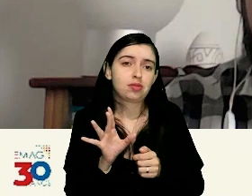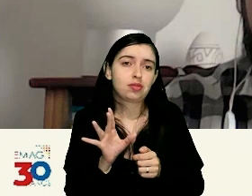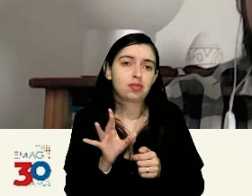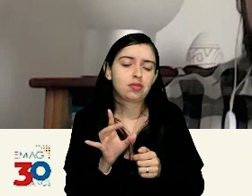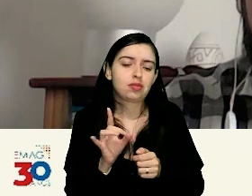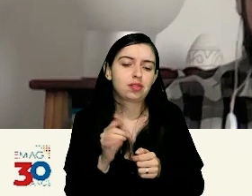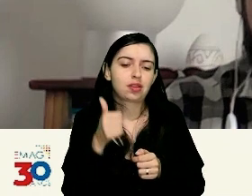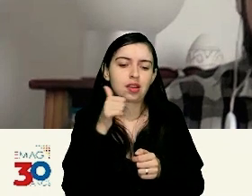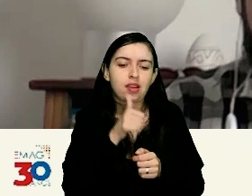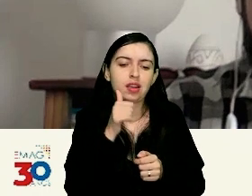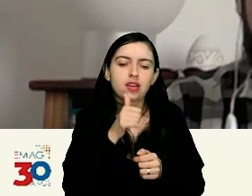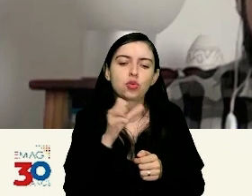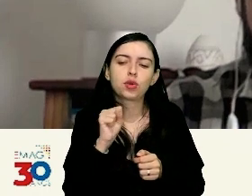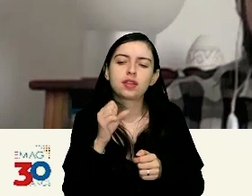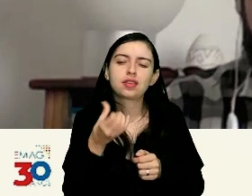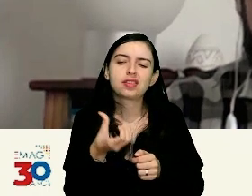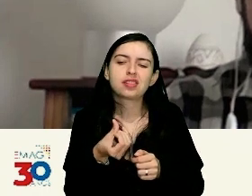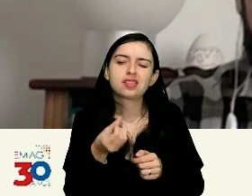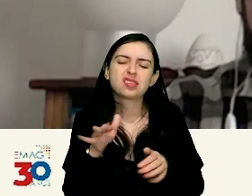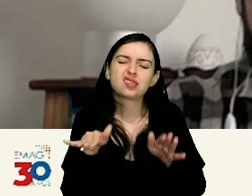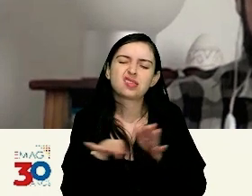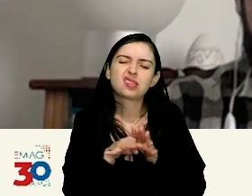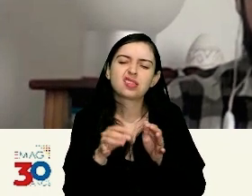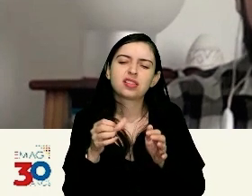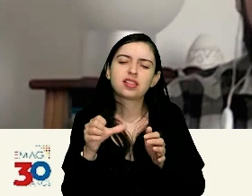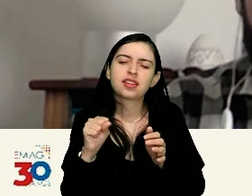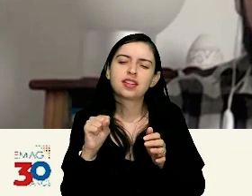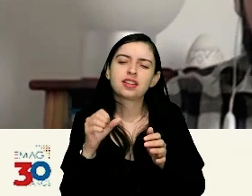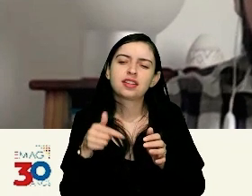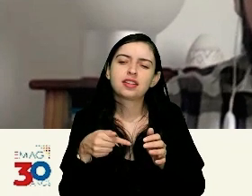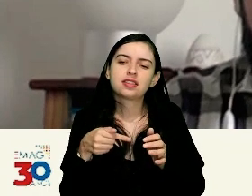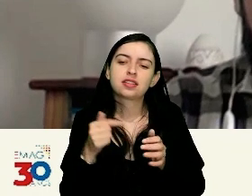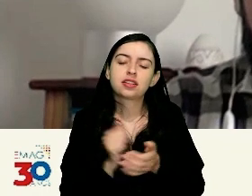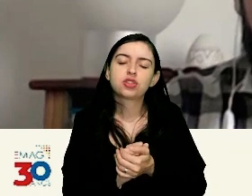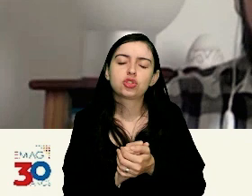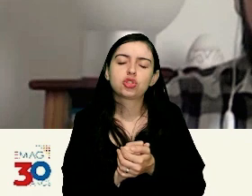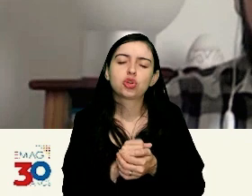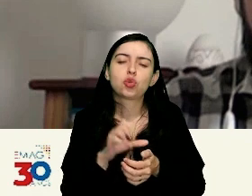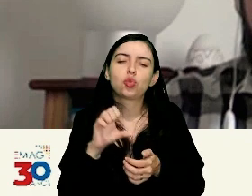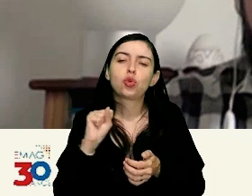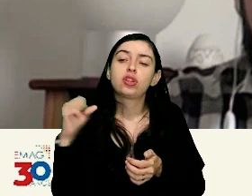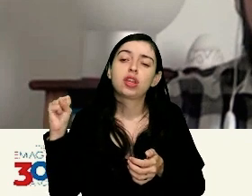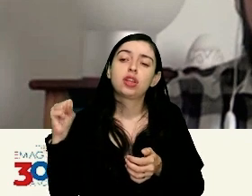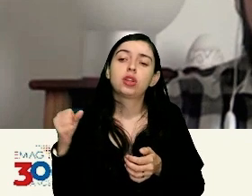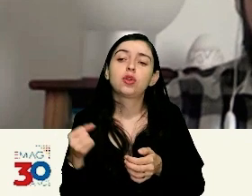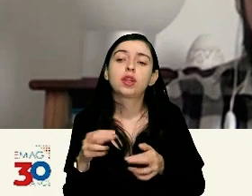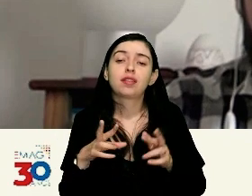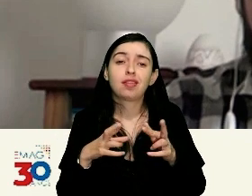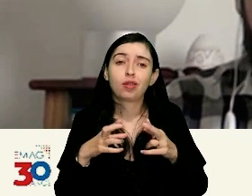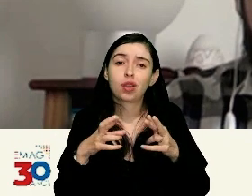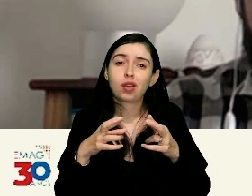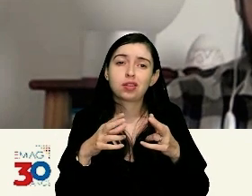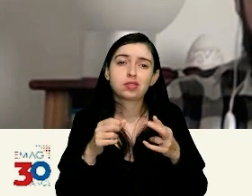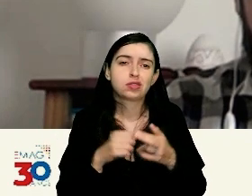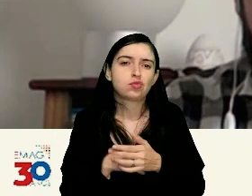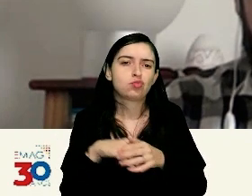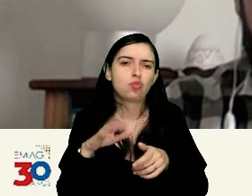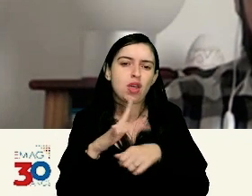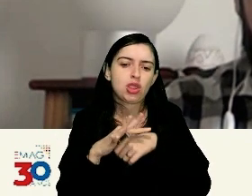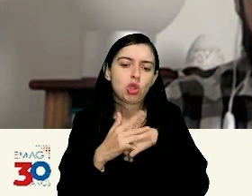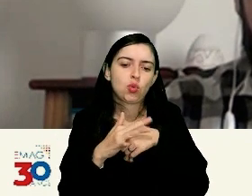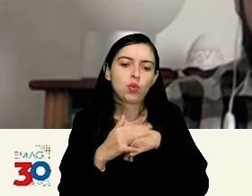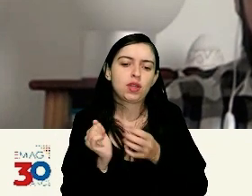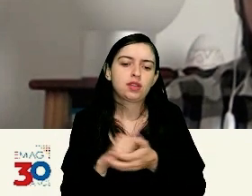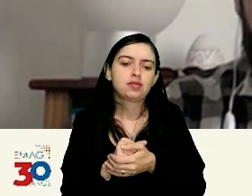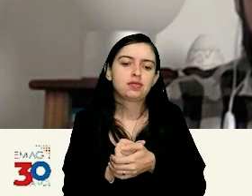86 para 87, quando foi 88, ela teve um câncer, uma doença de Hodgkin, que eu auxiliei muito, que eu fiquei